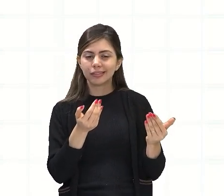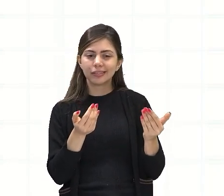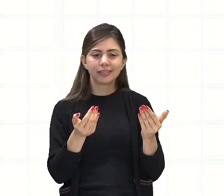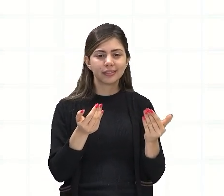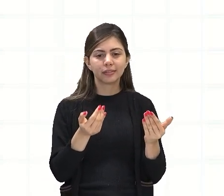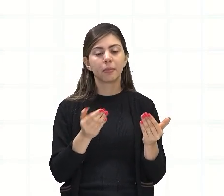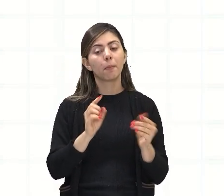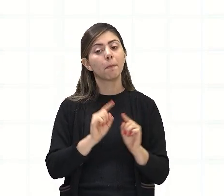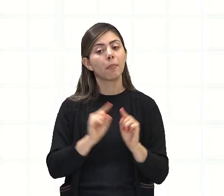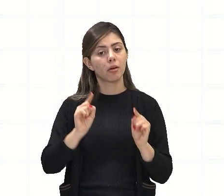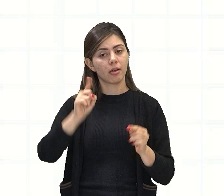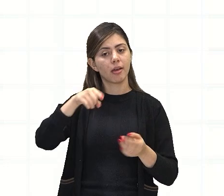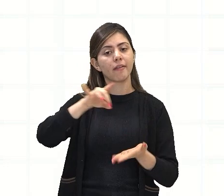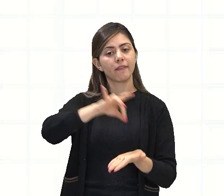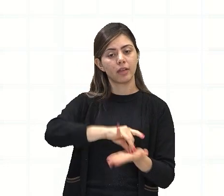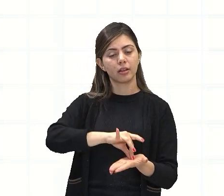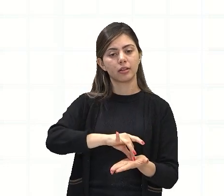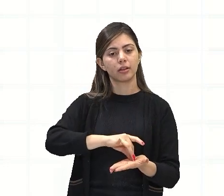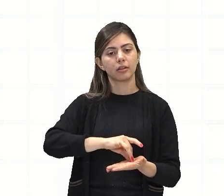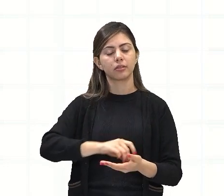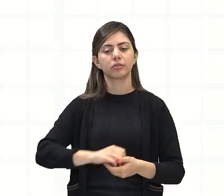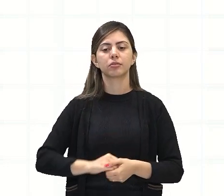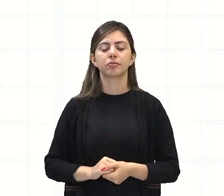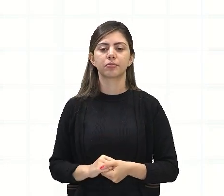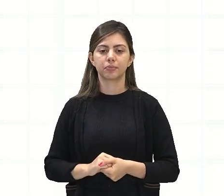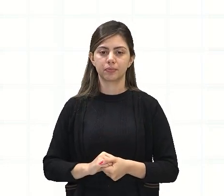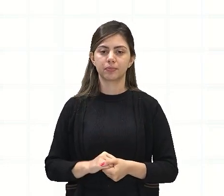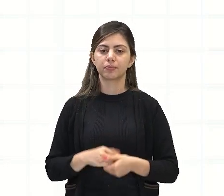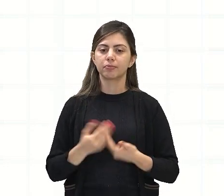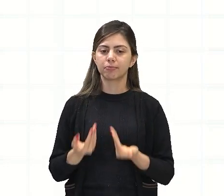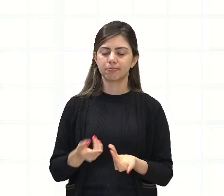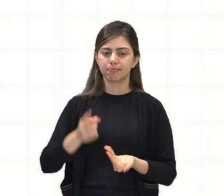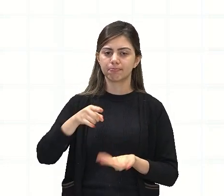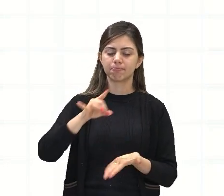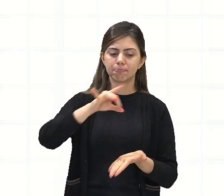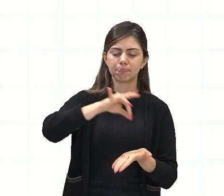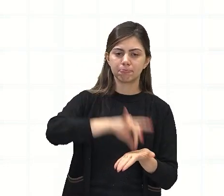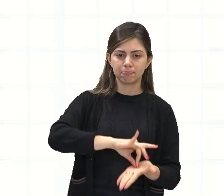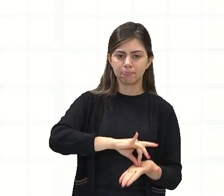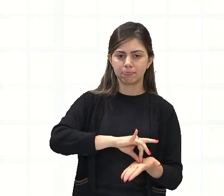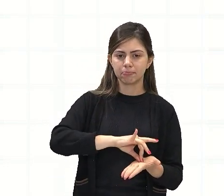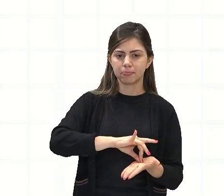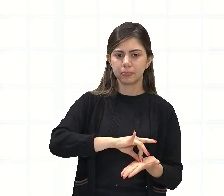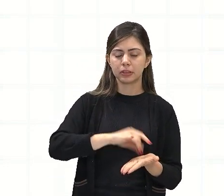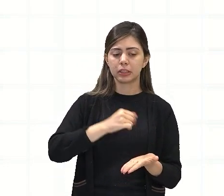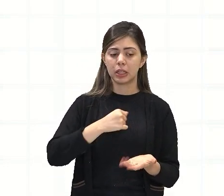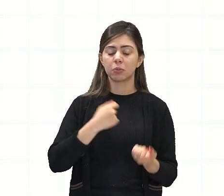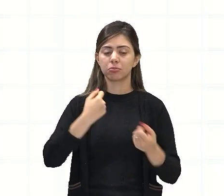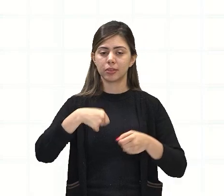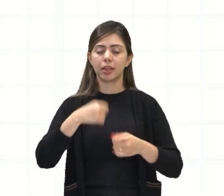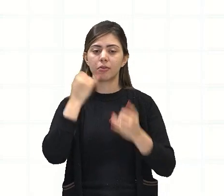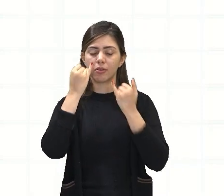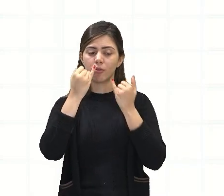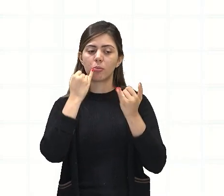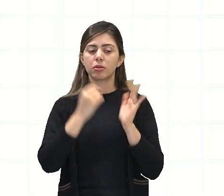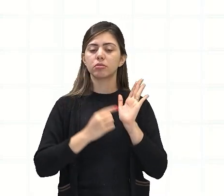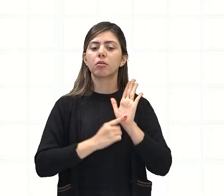indiscutível. Verdade. Um fato é algo que eu posso comprovar, que eu